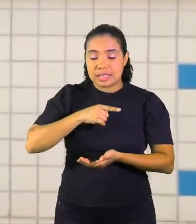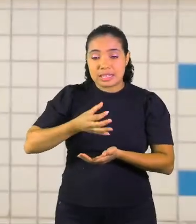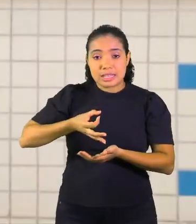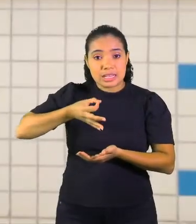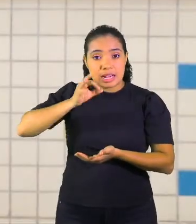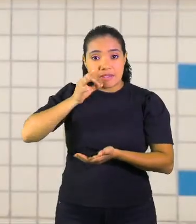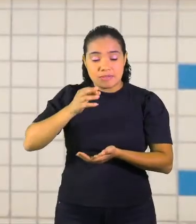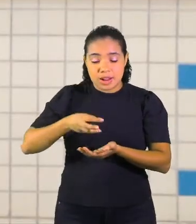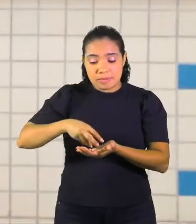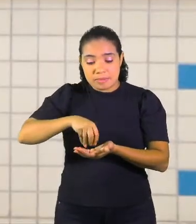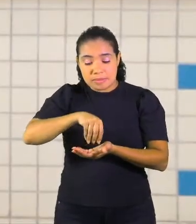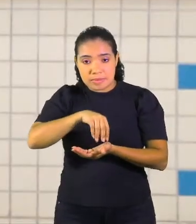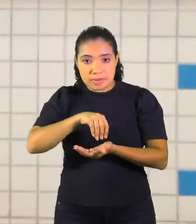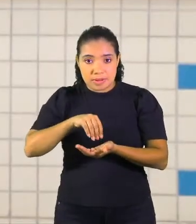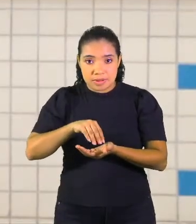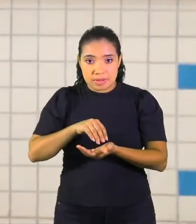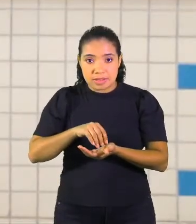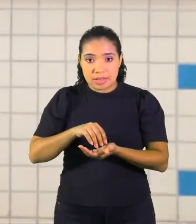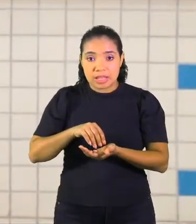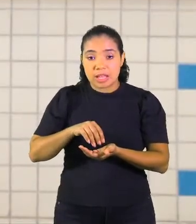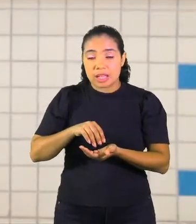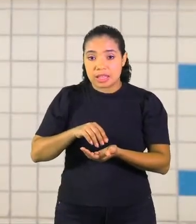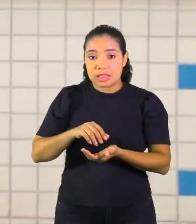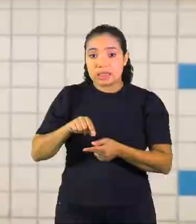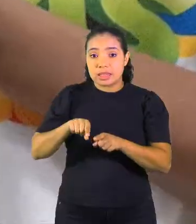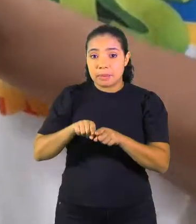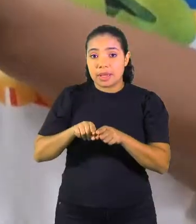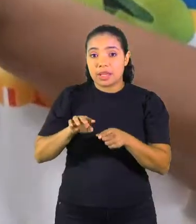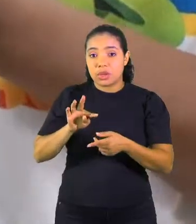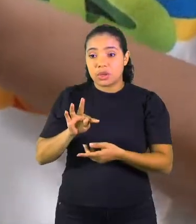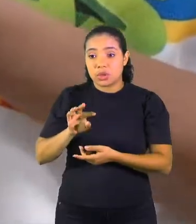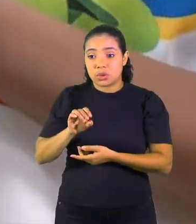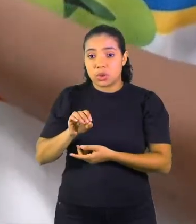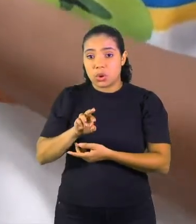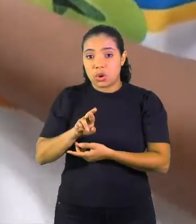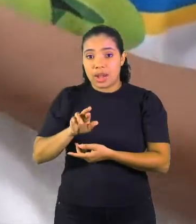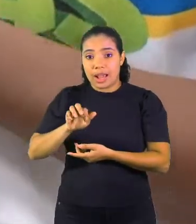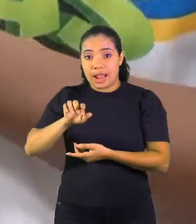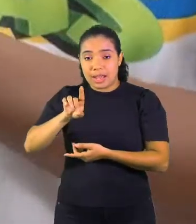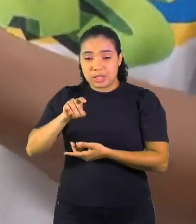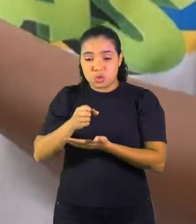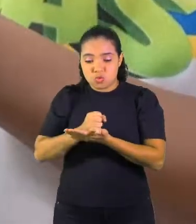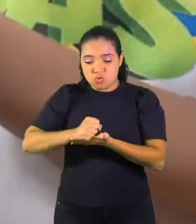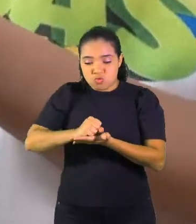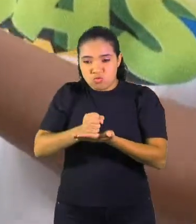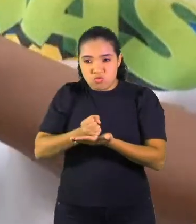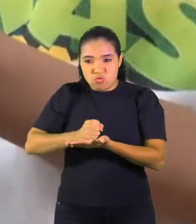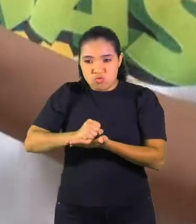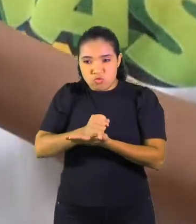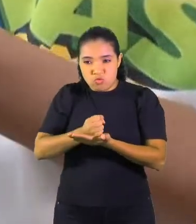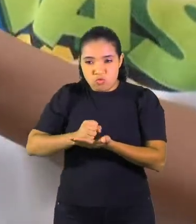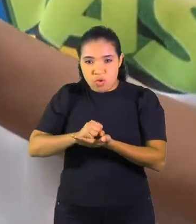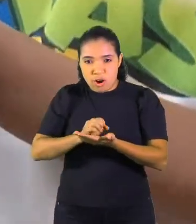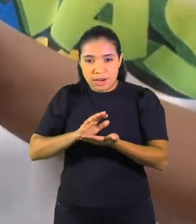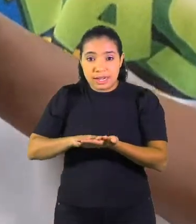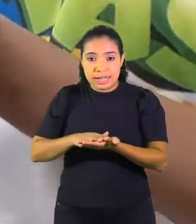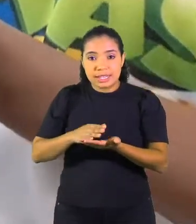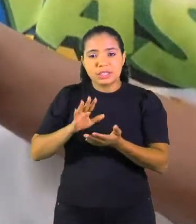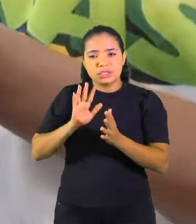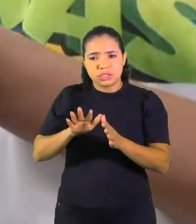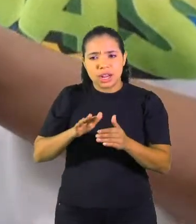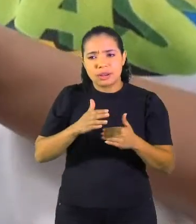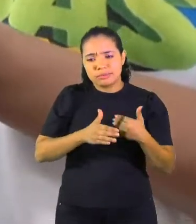em grão e torrado. Esse café aqui, que está na minha mão, ele já passou